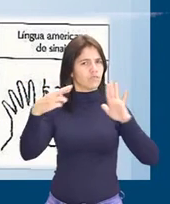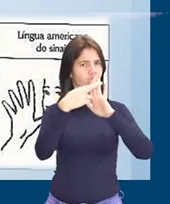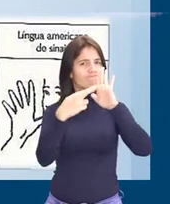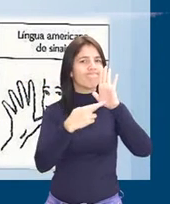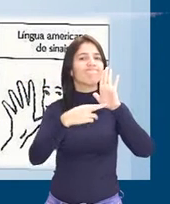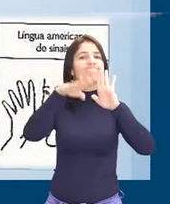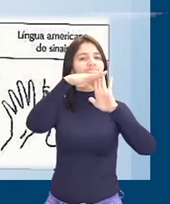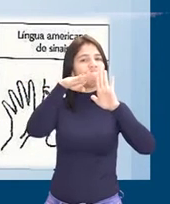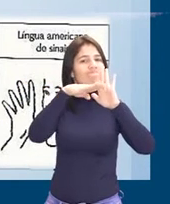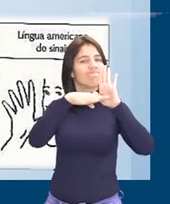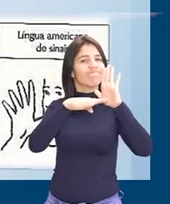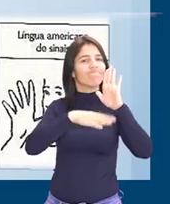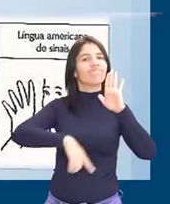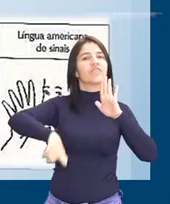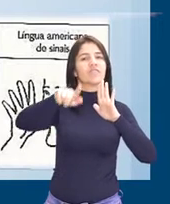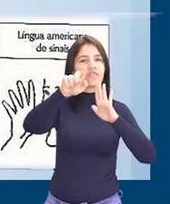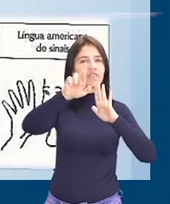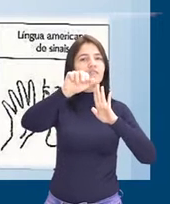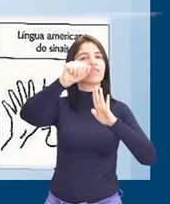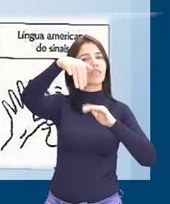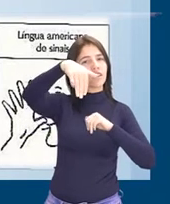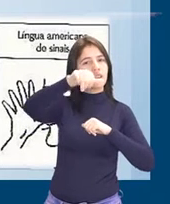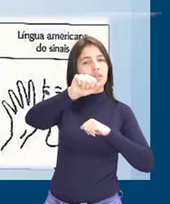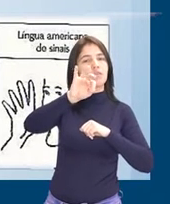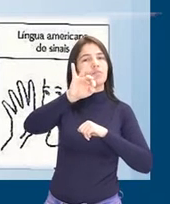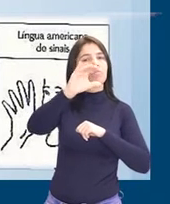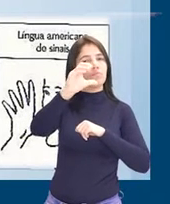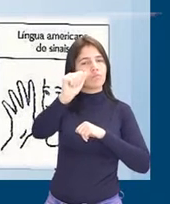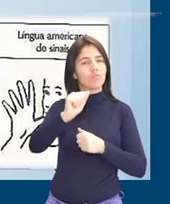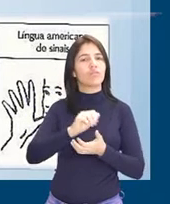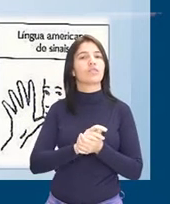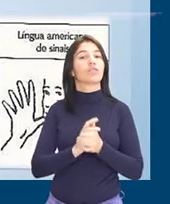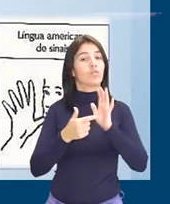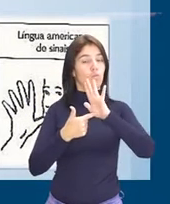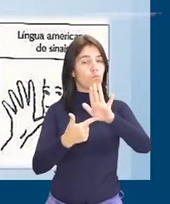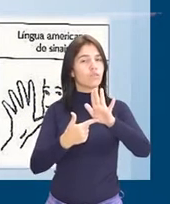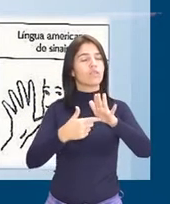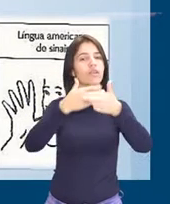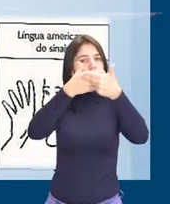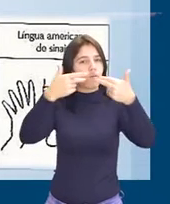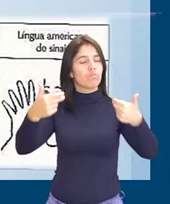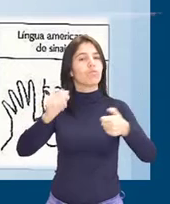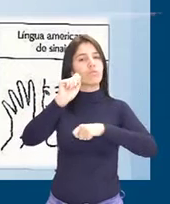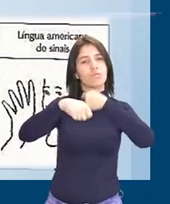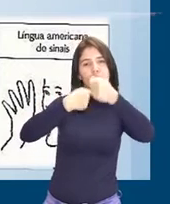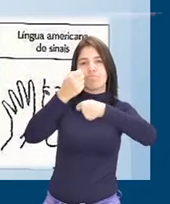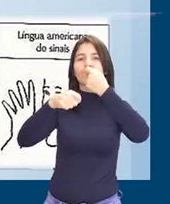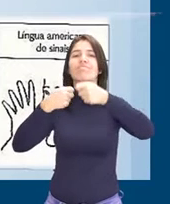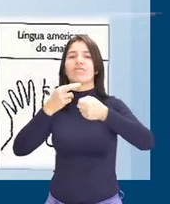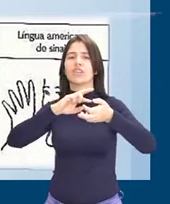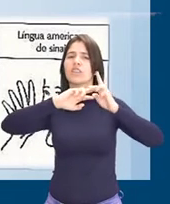de regras, uma gramática, e são alguns desses aspectos linguísticos que vamos aprender agora.